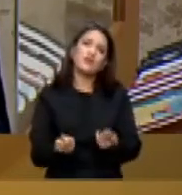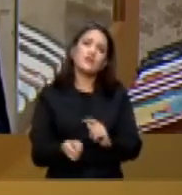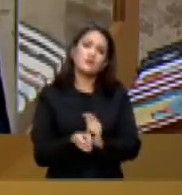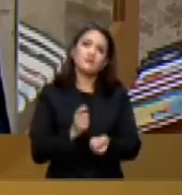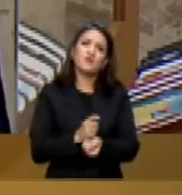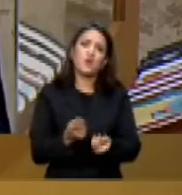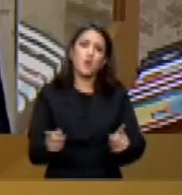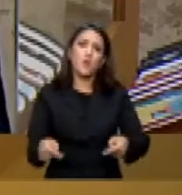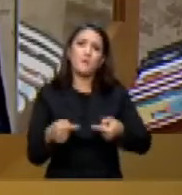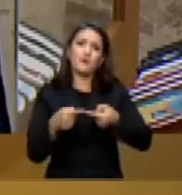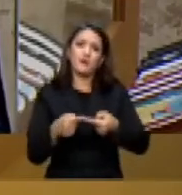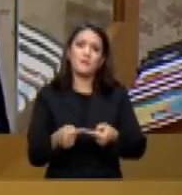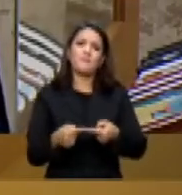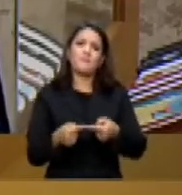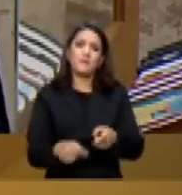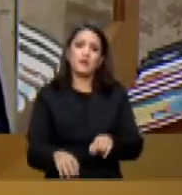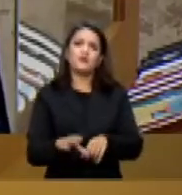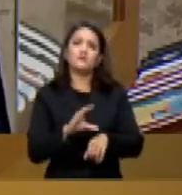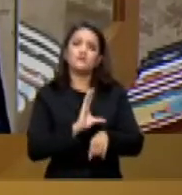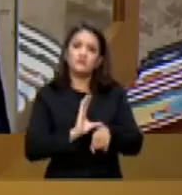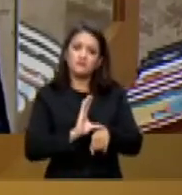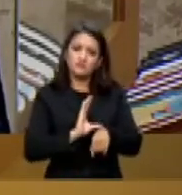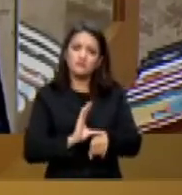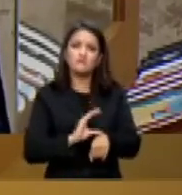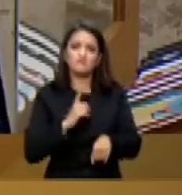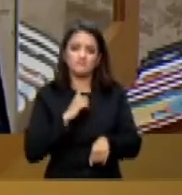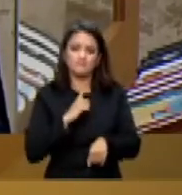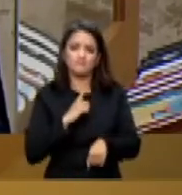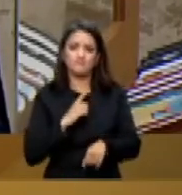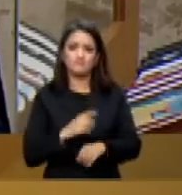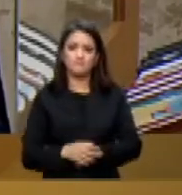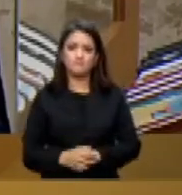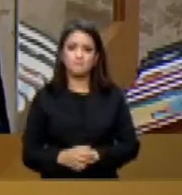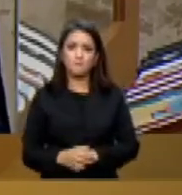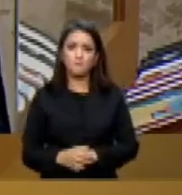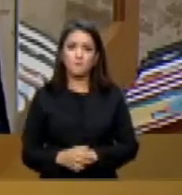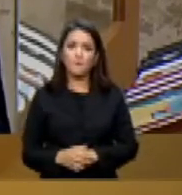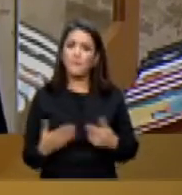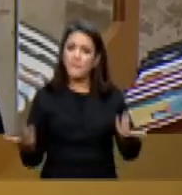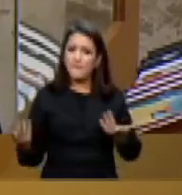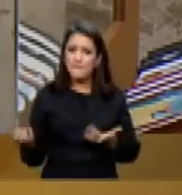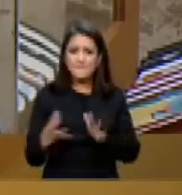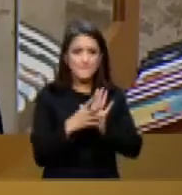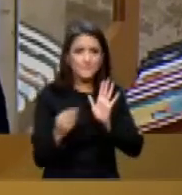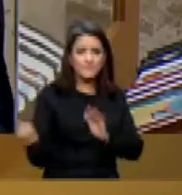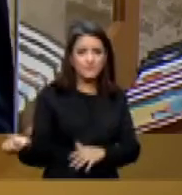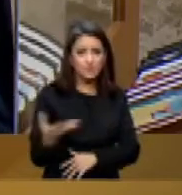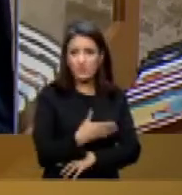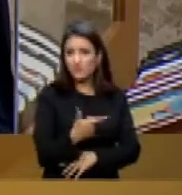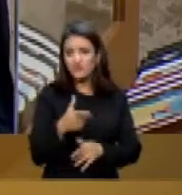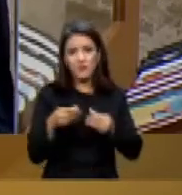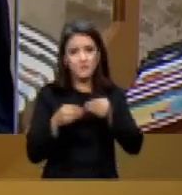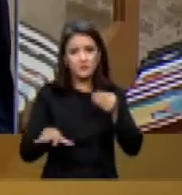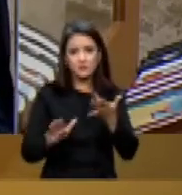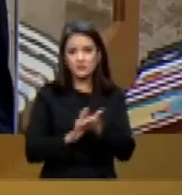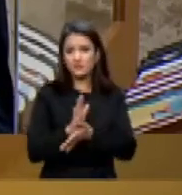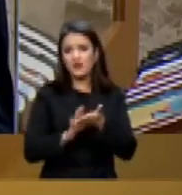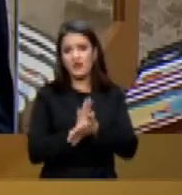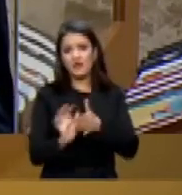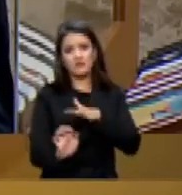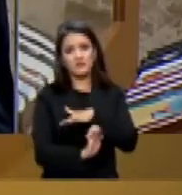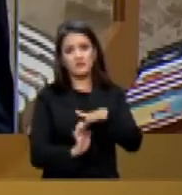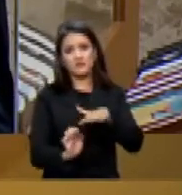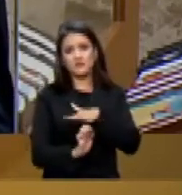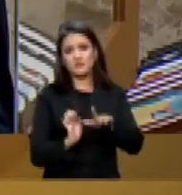comando constitucional que aquela opção anterior. O novo modelo não gera prejuízo para as empresas